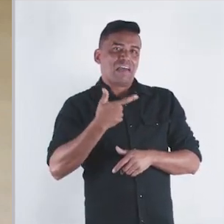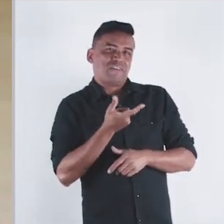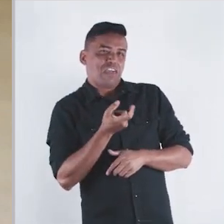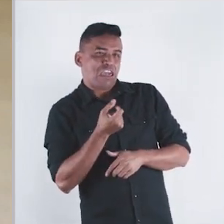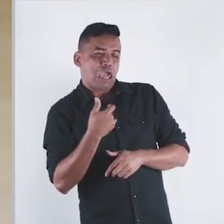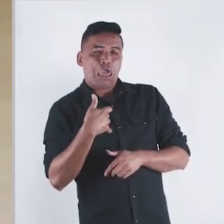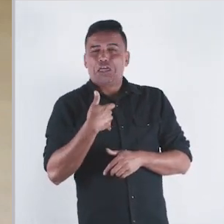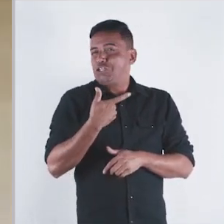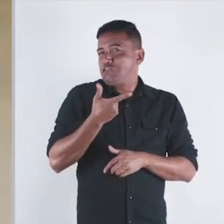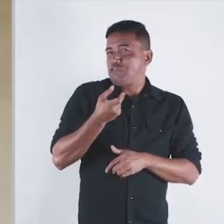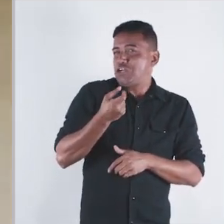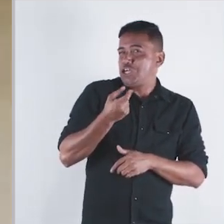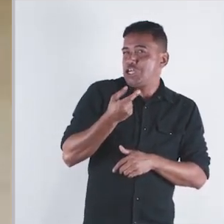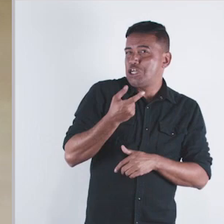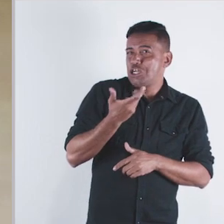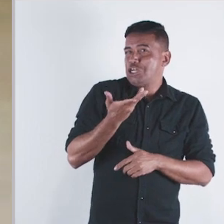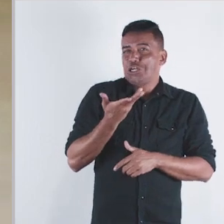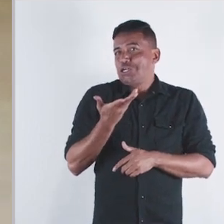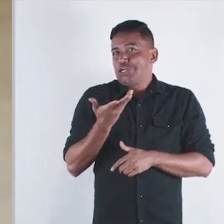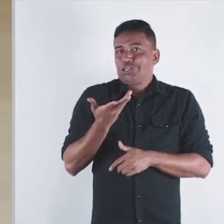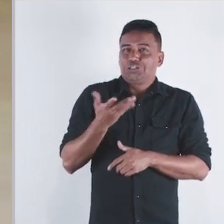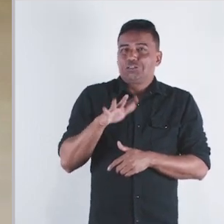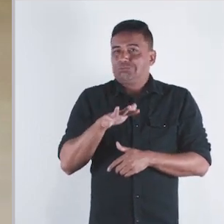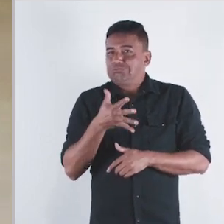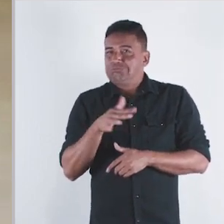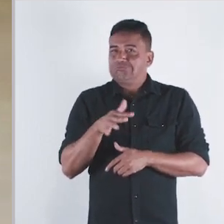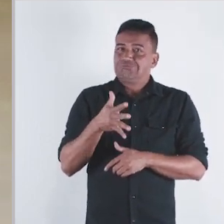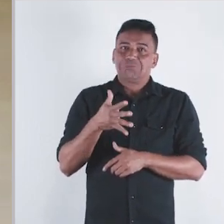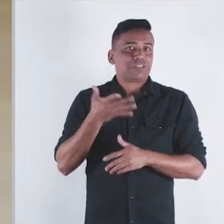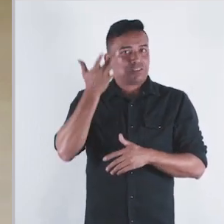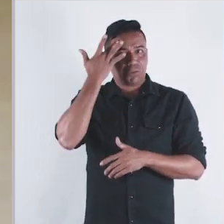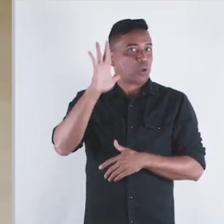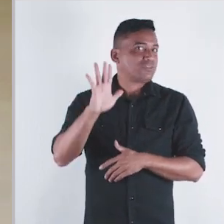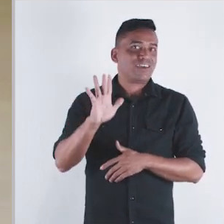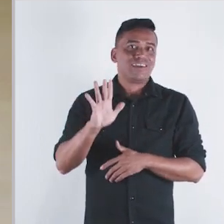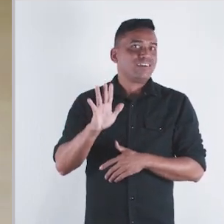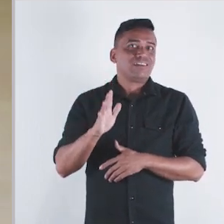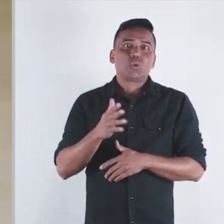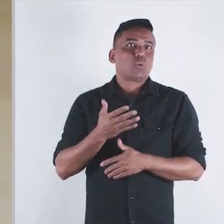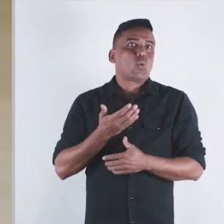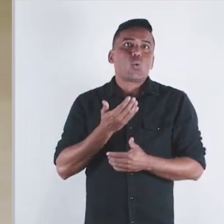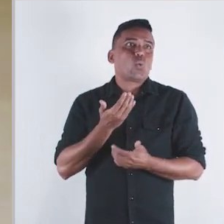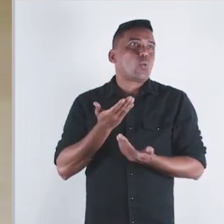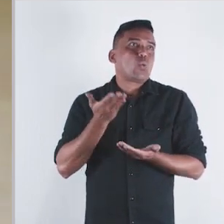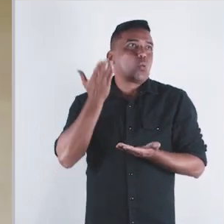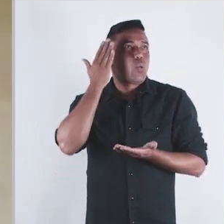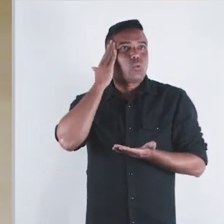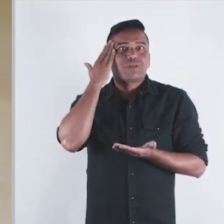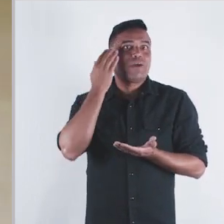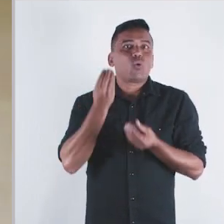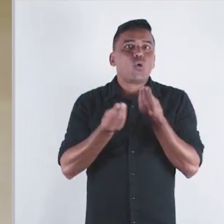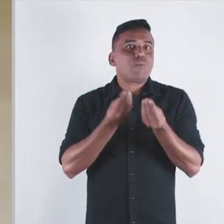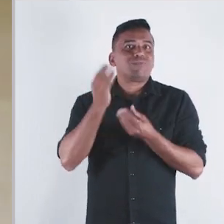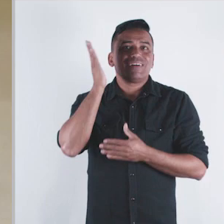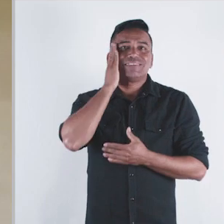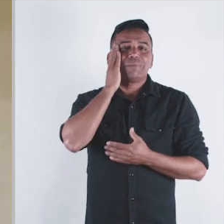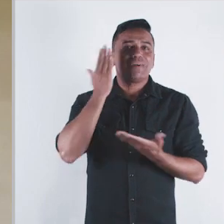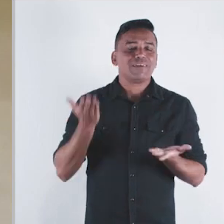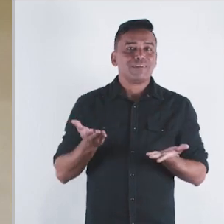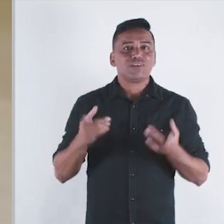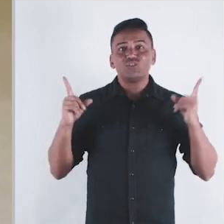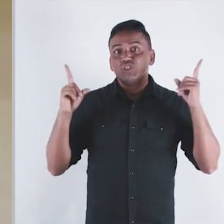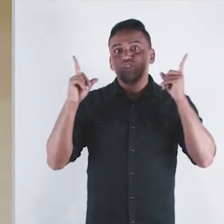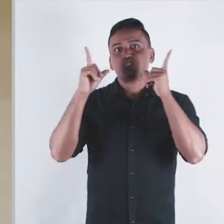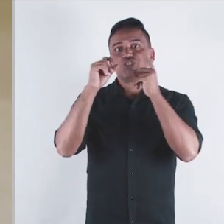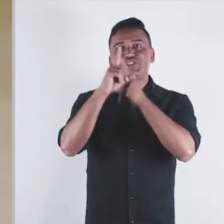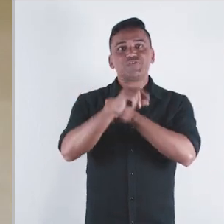sei lá, são os millennials, talvez, não sei. Mas a gente não tem como saber, né? Então, é muito